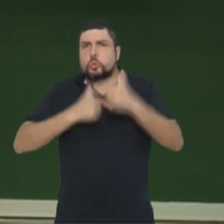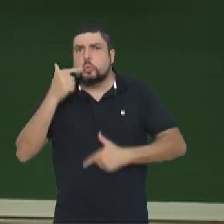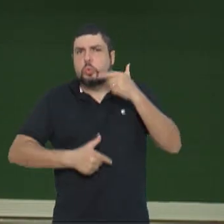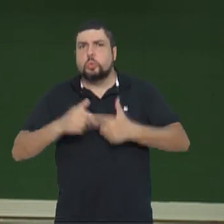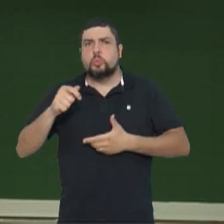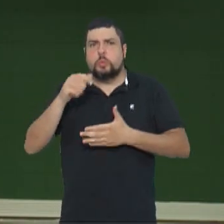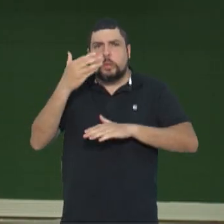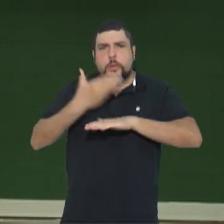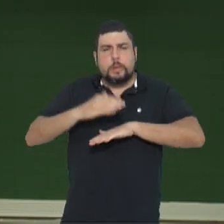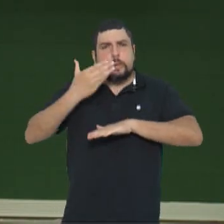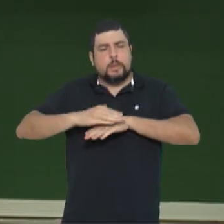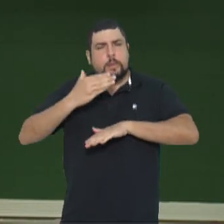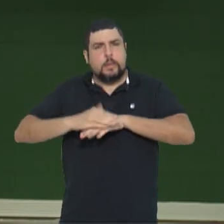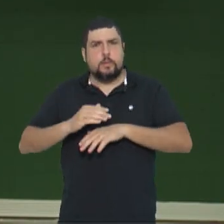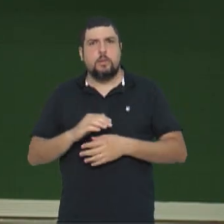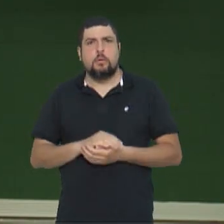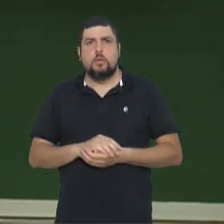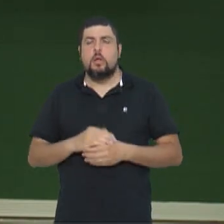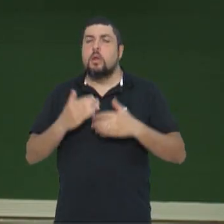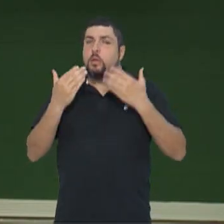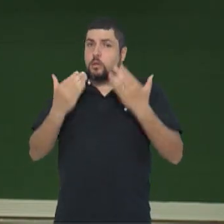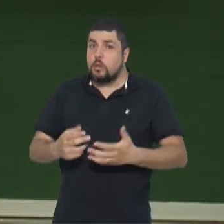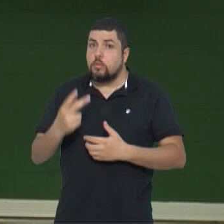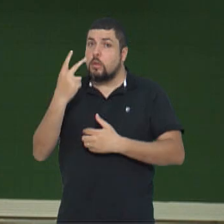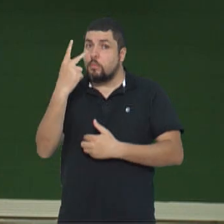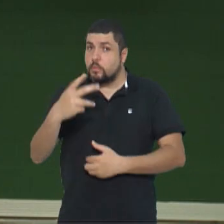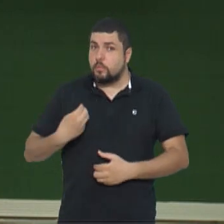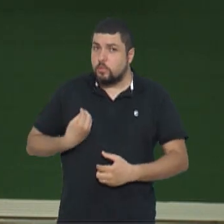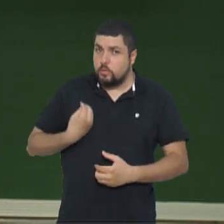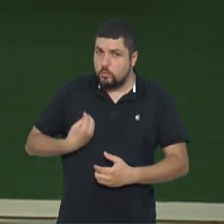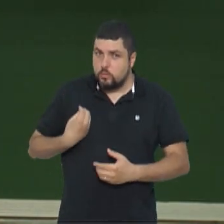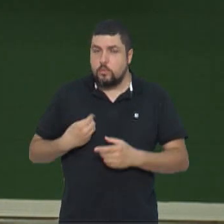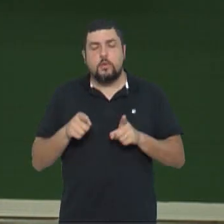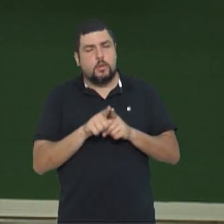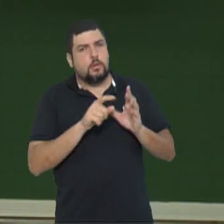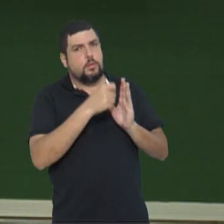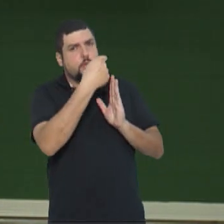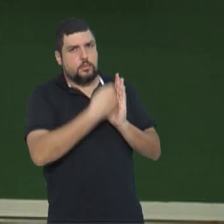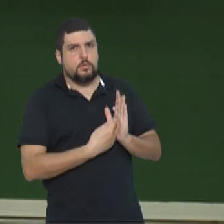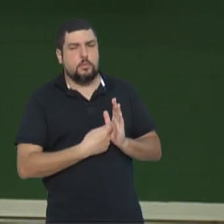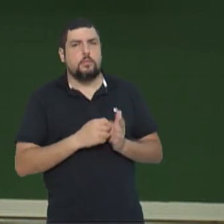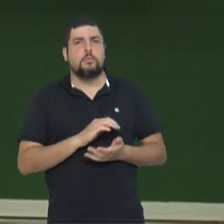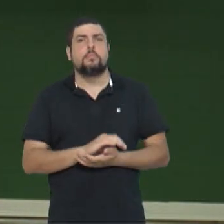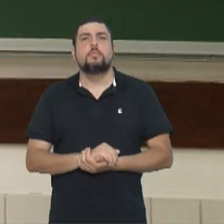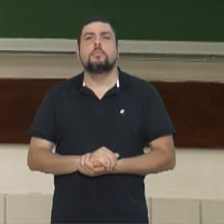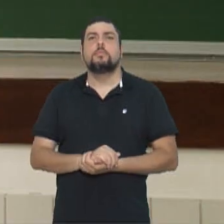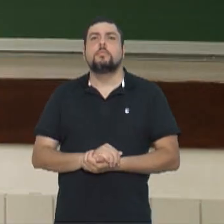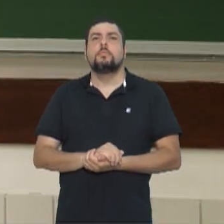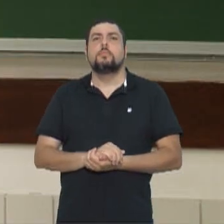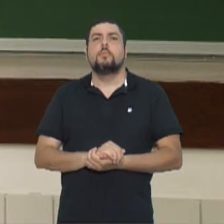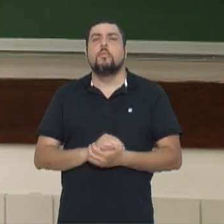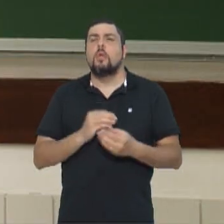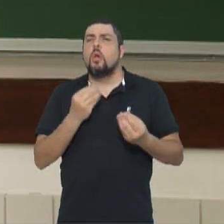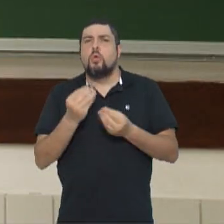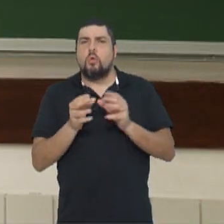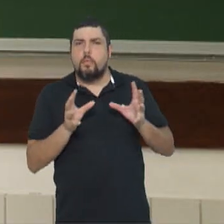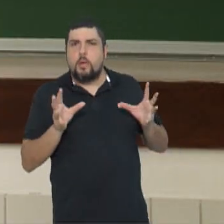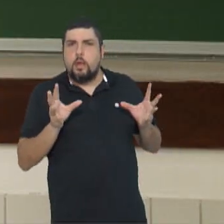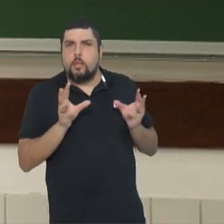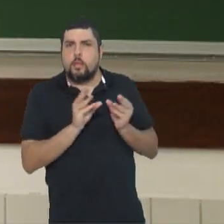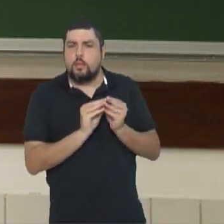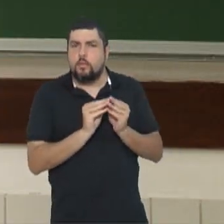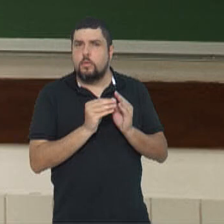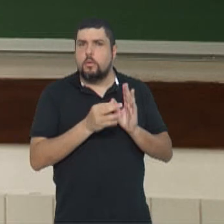acontecer. Então, é uma dica para a vida, para o texto e para a nossa vida, tá certo? Beleza? Como produzir uma resenha agora é a parte